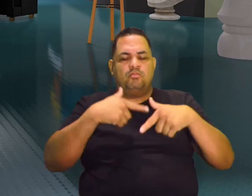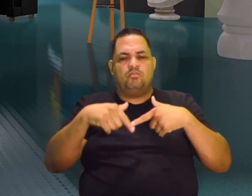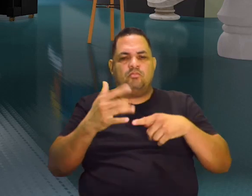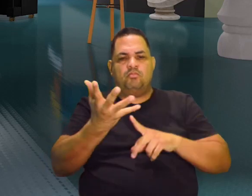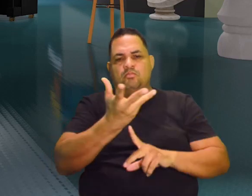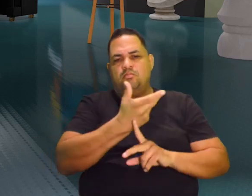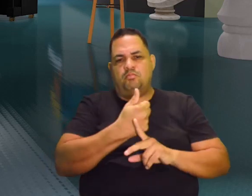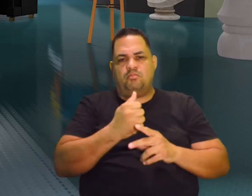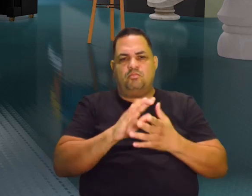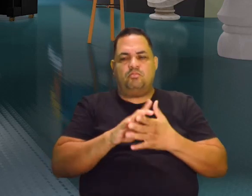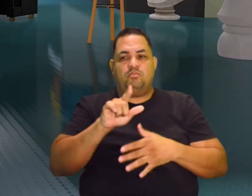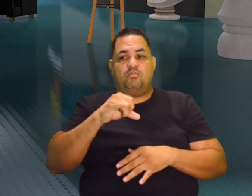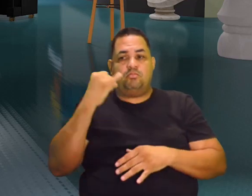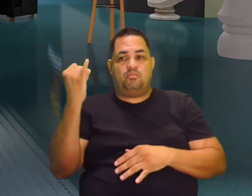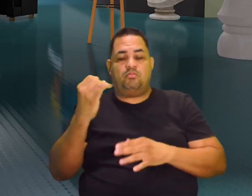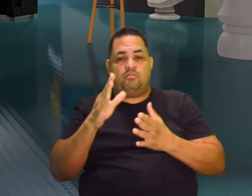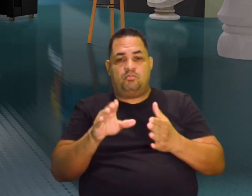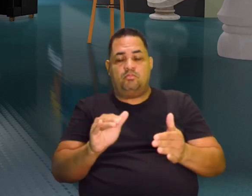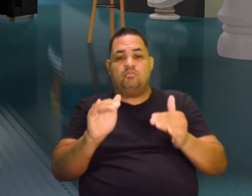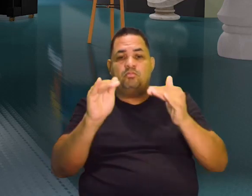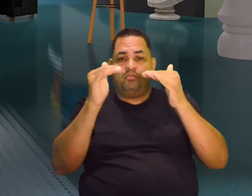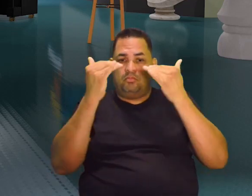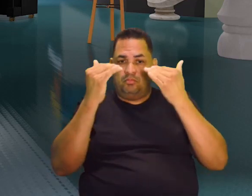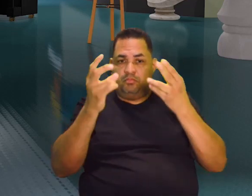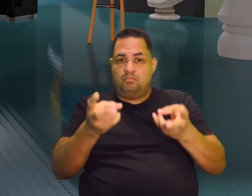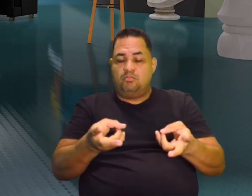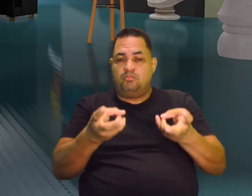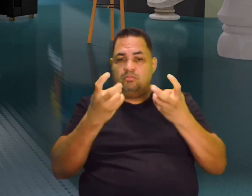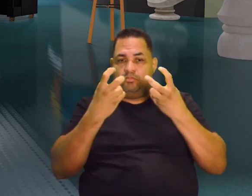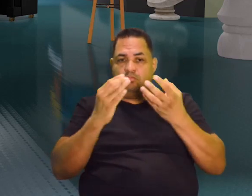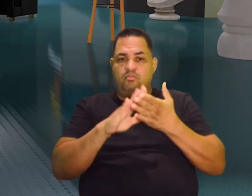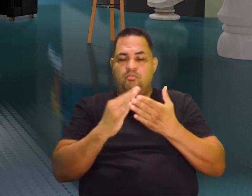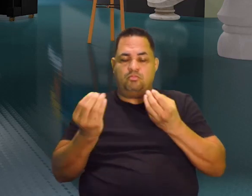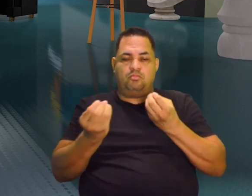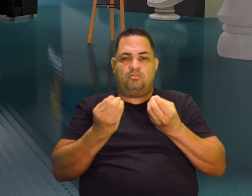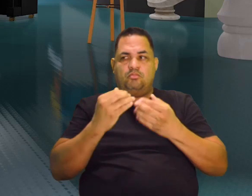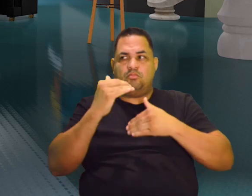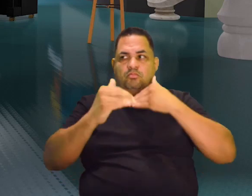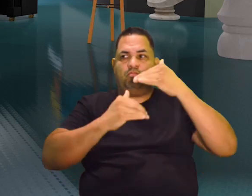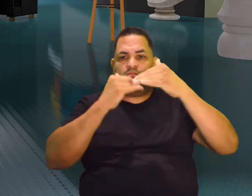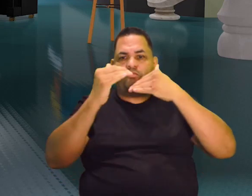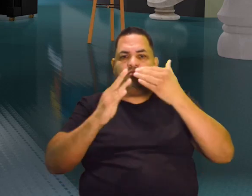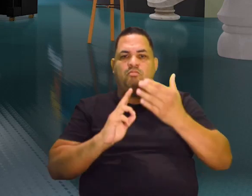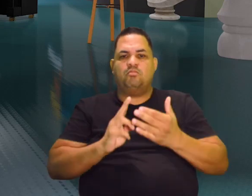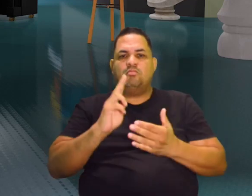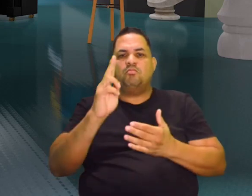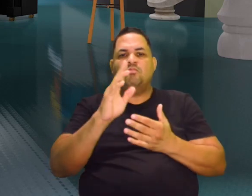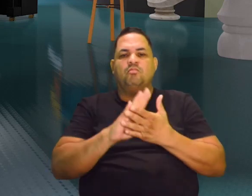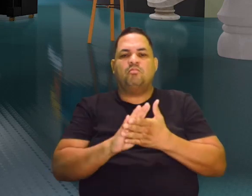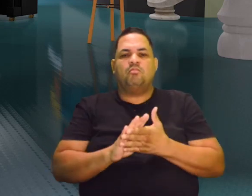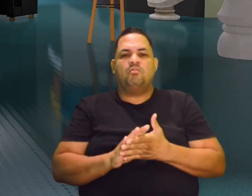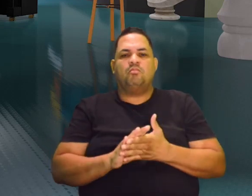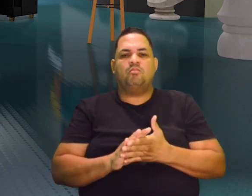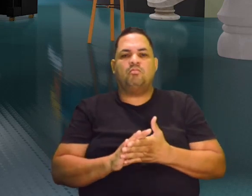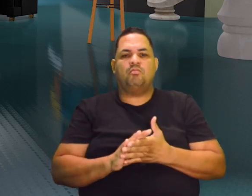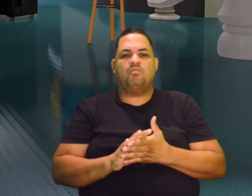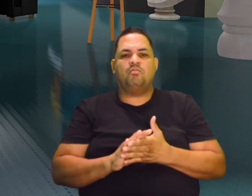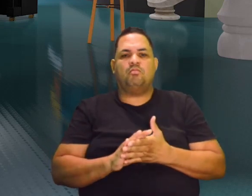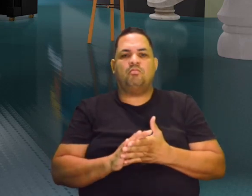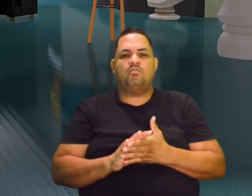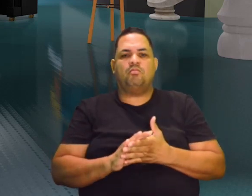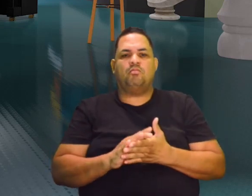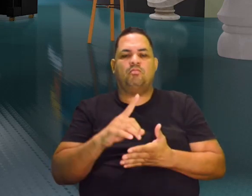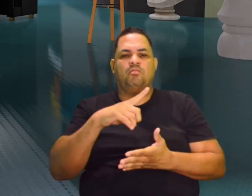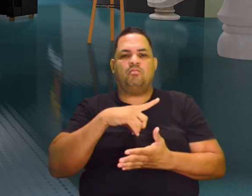artísticas. Então, é importante identificar como veio se desenvolvendo ao longo da história. Então, vamos para uma atividade. Eu trouxe uma